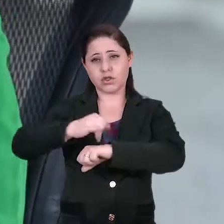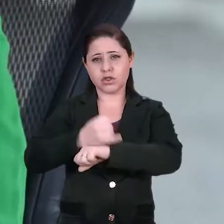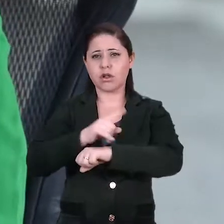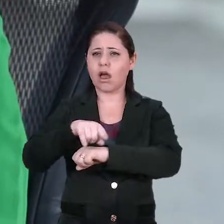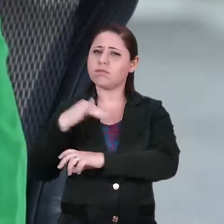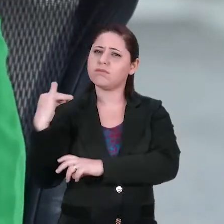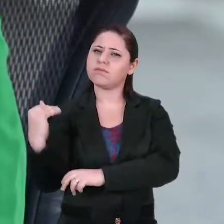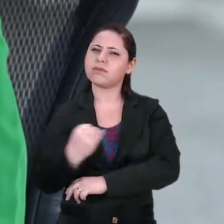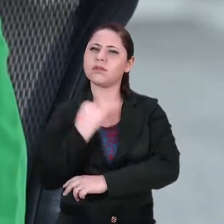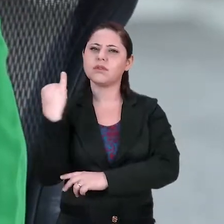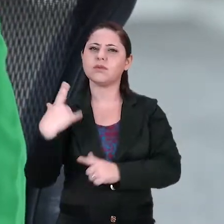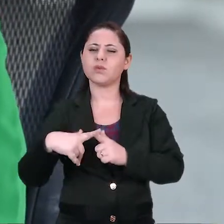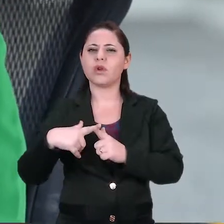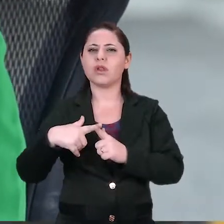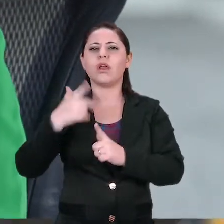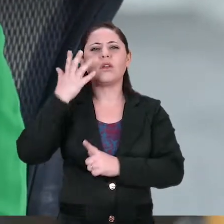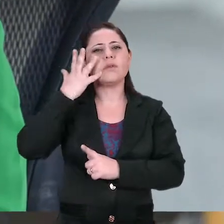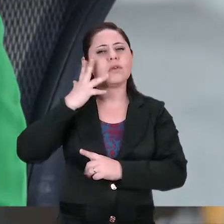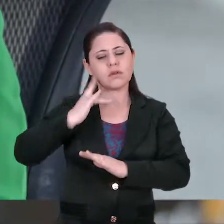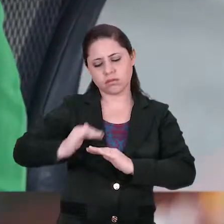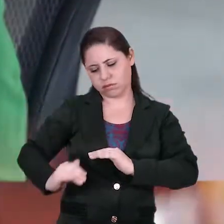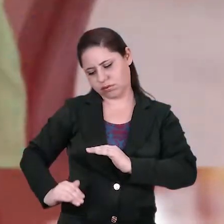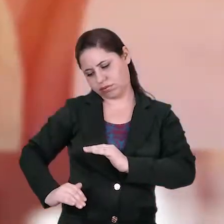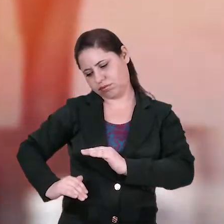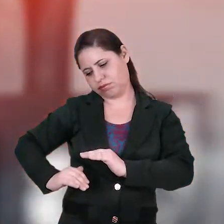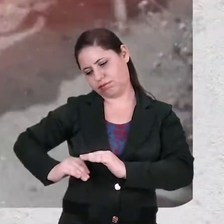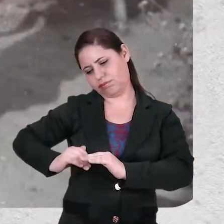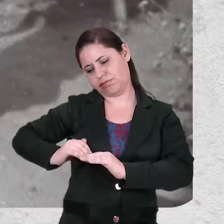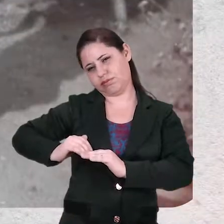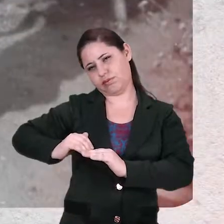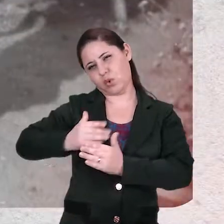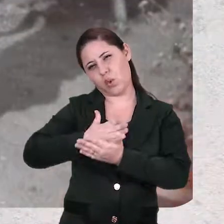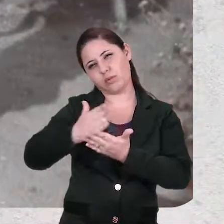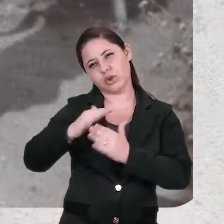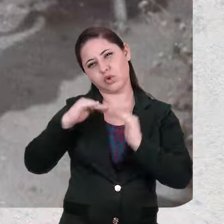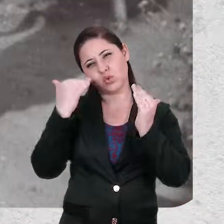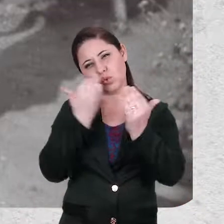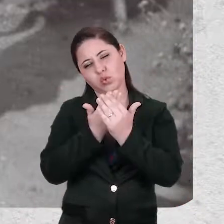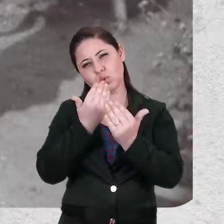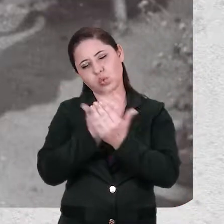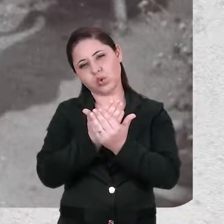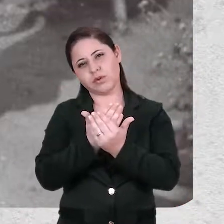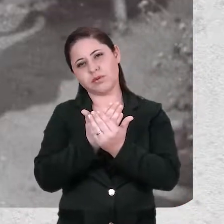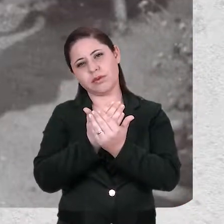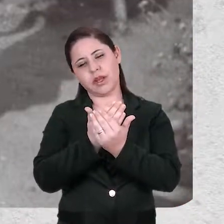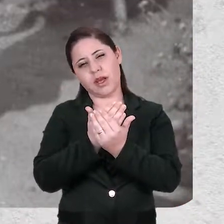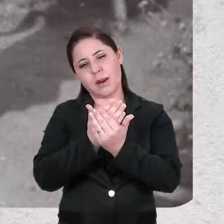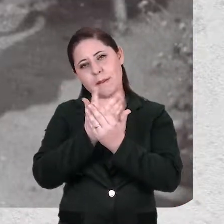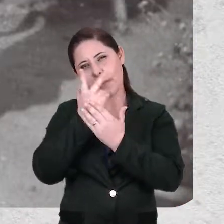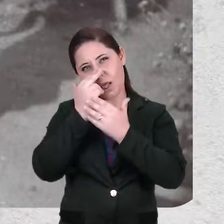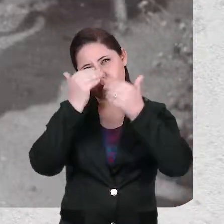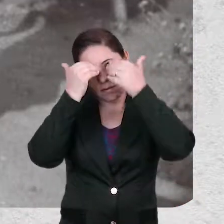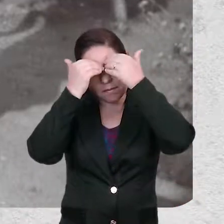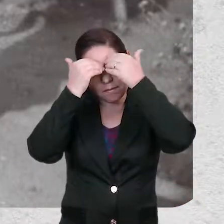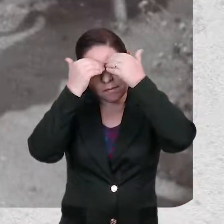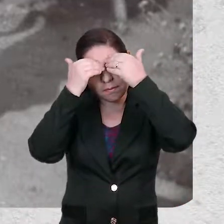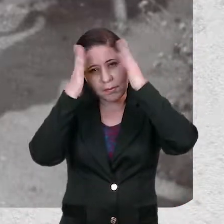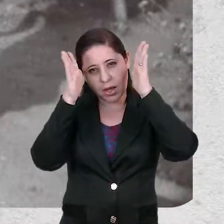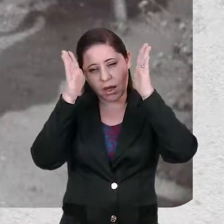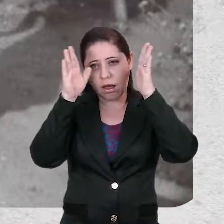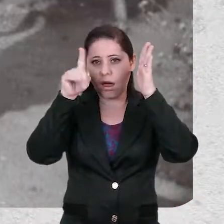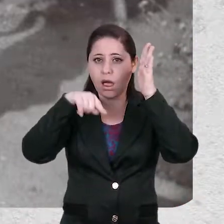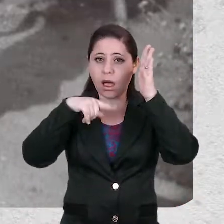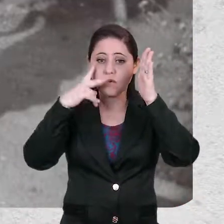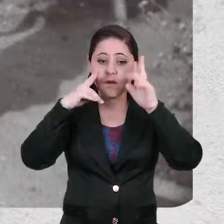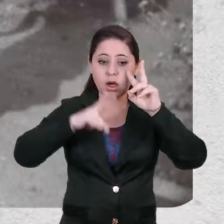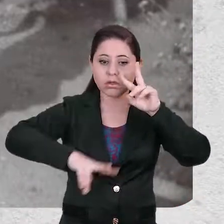para mim, foi muito importante, porque foi a minha infância, a época que eu fui para a escola e que me abriu um